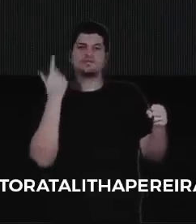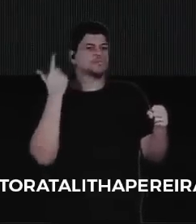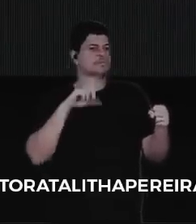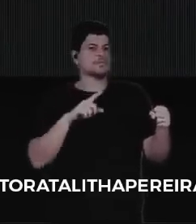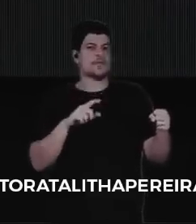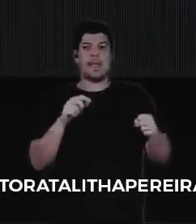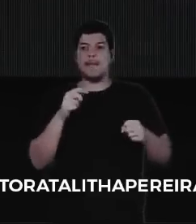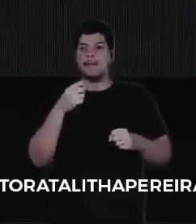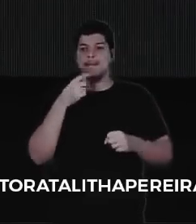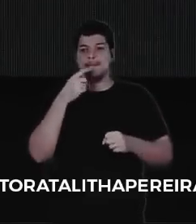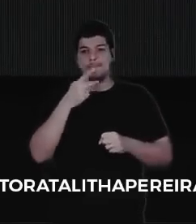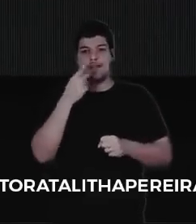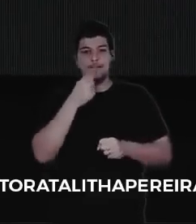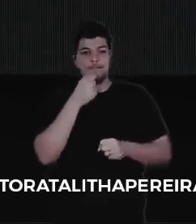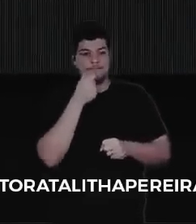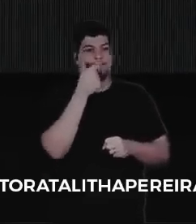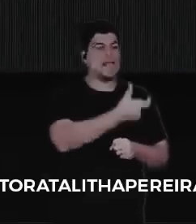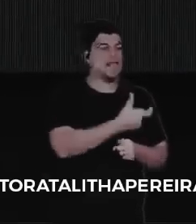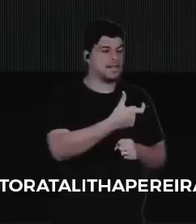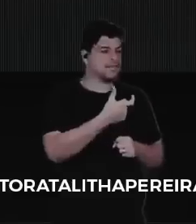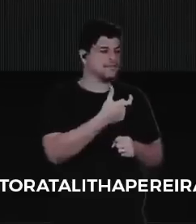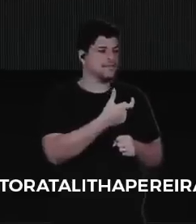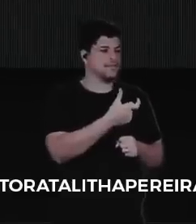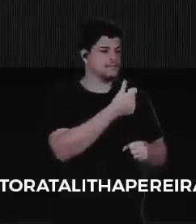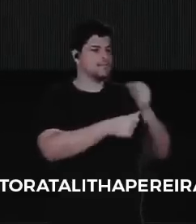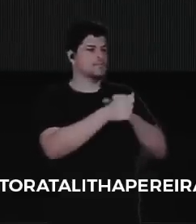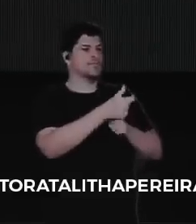A gente está vivo.